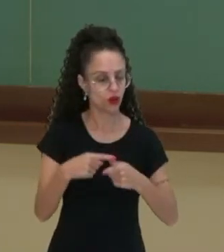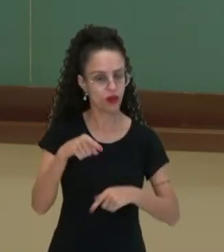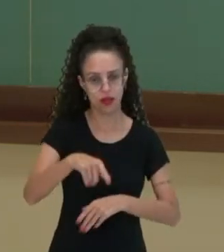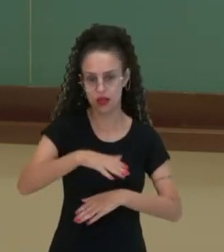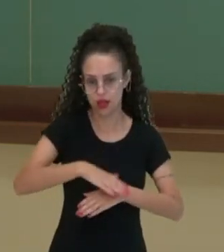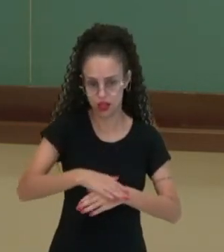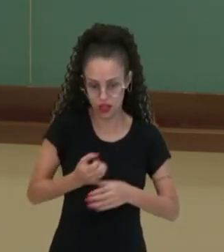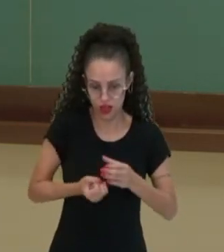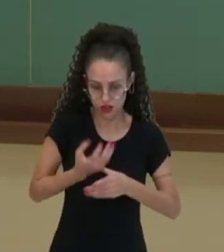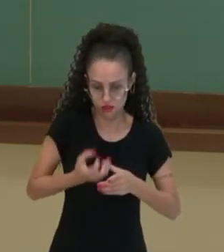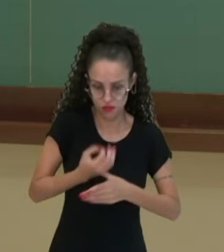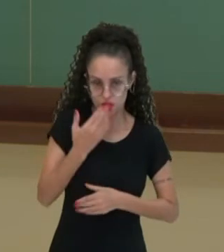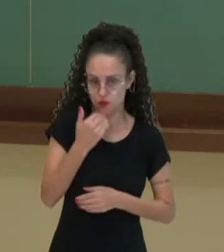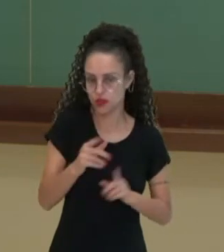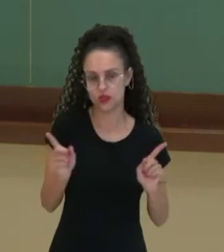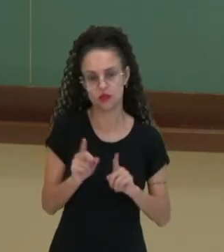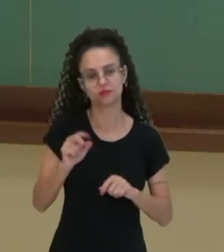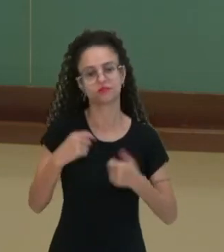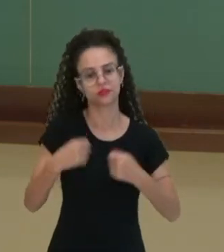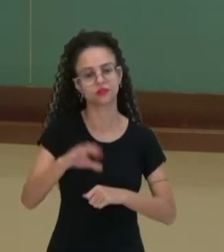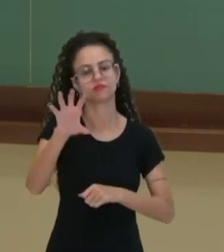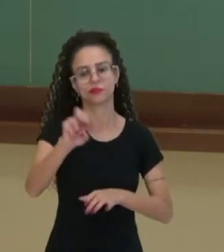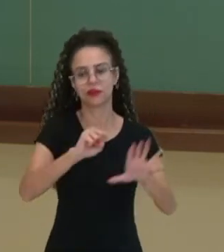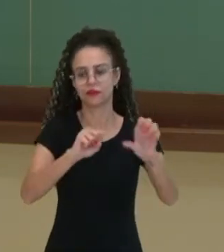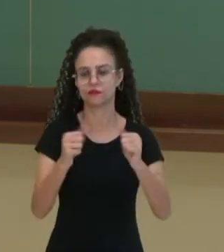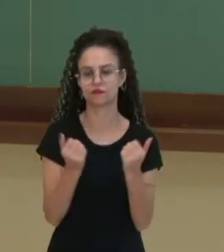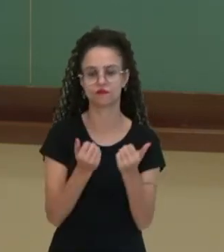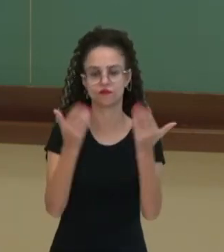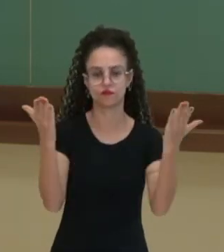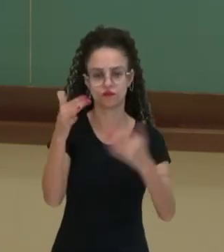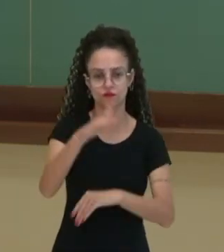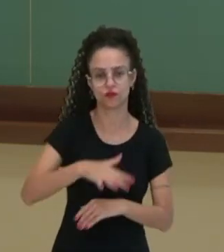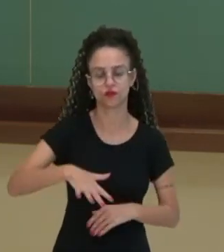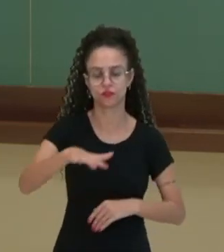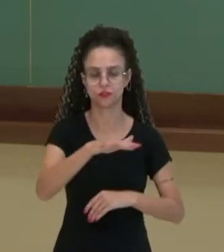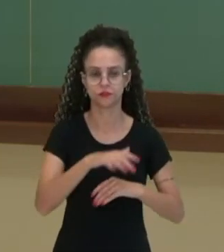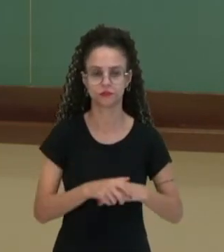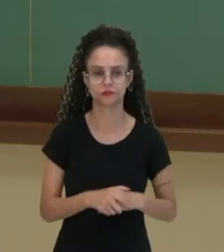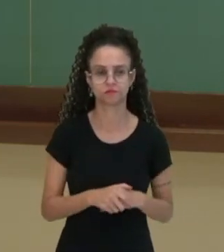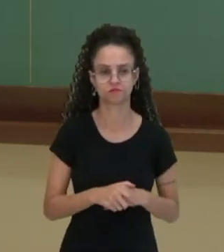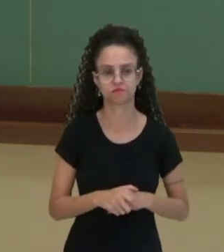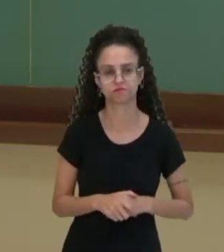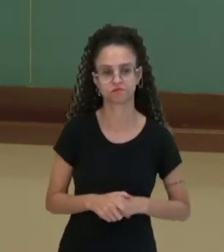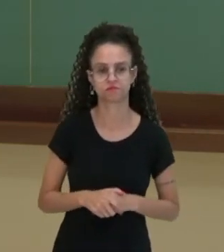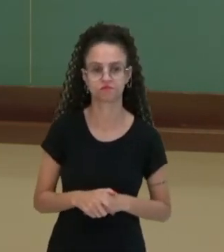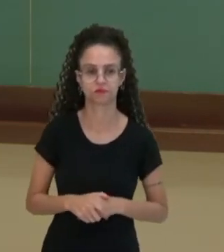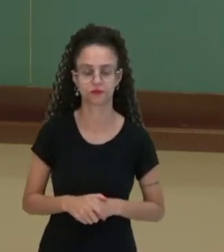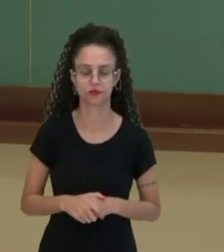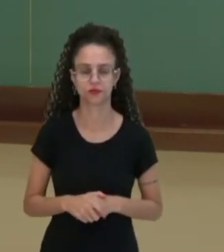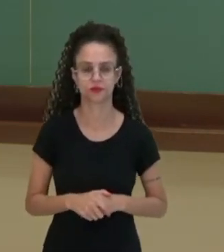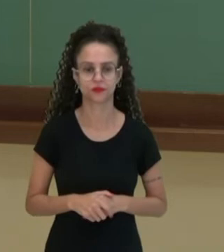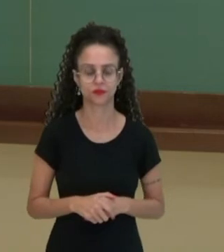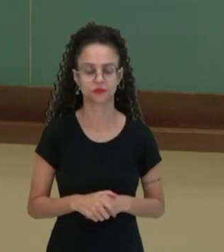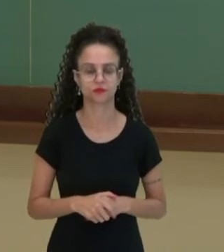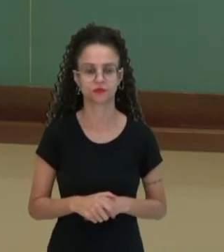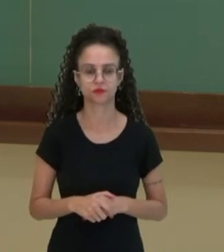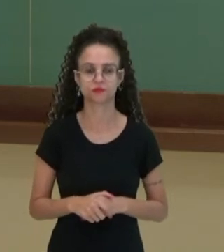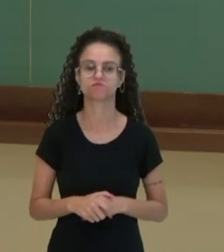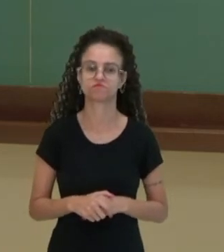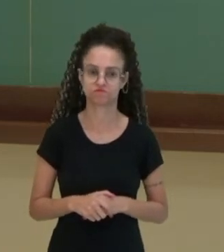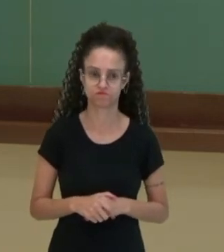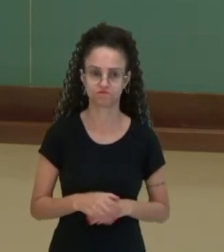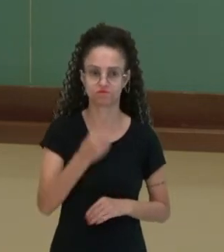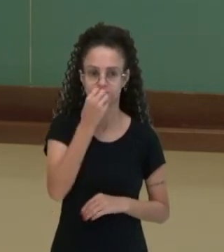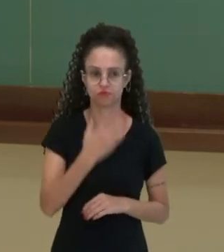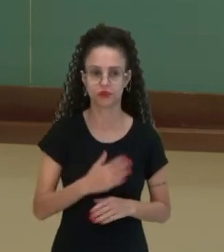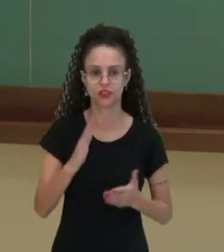de produzir o seu alimento e necessitam buscar essa alimentação em outros seres vivos. Ok? Muito bem. Então, eles